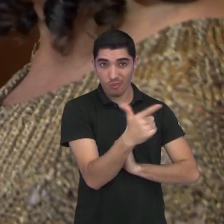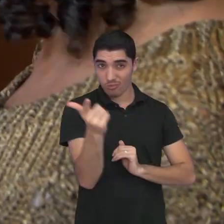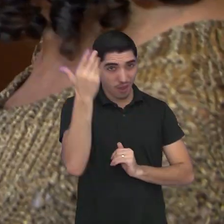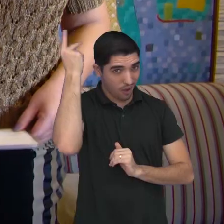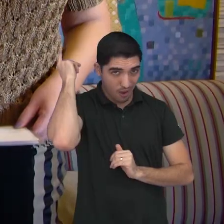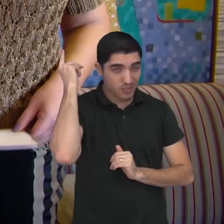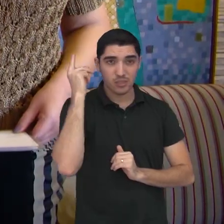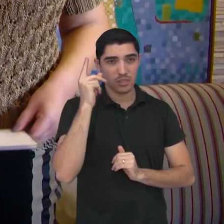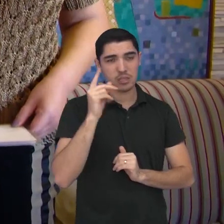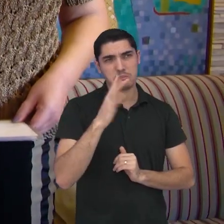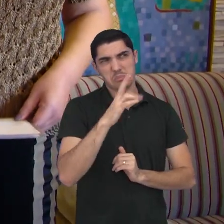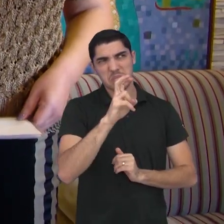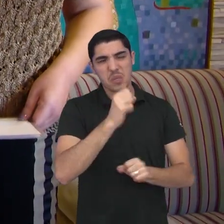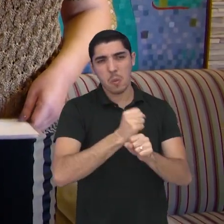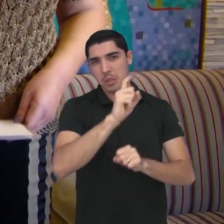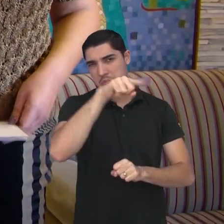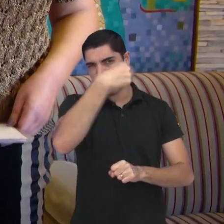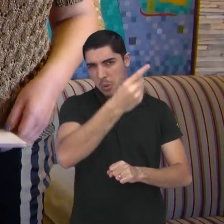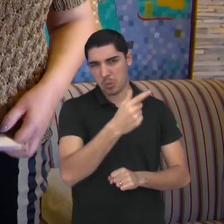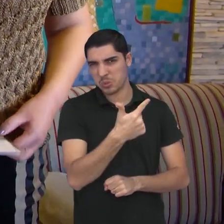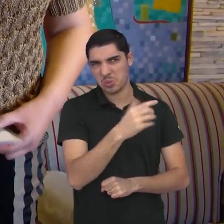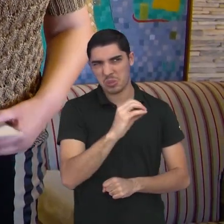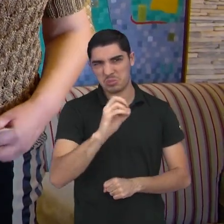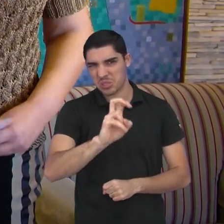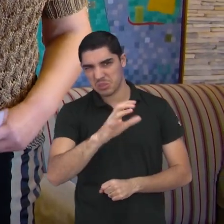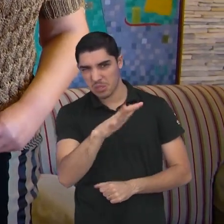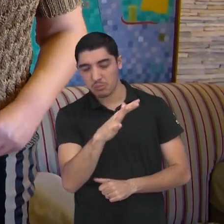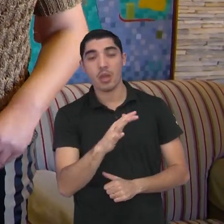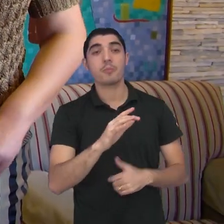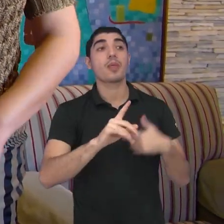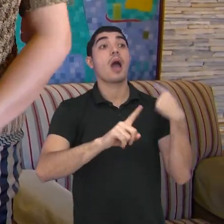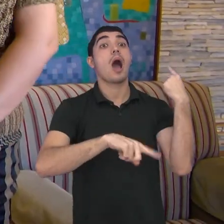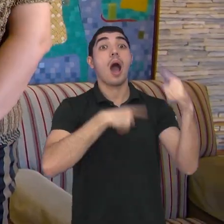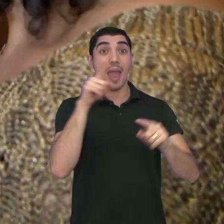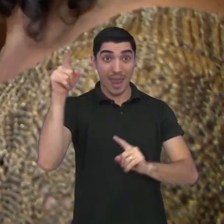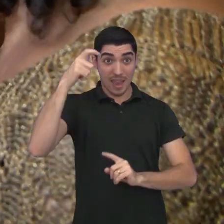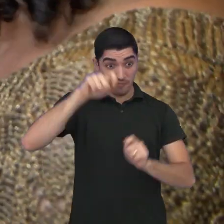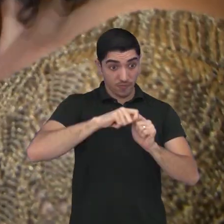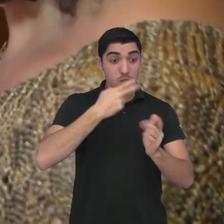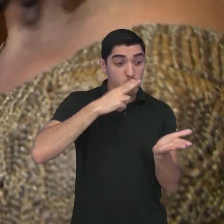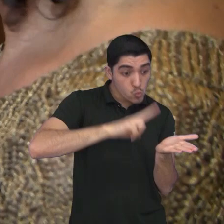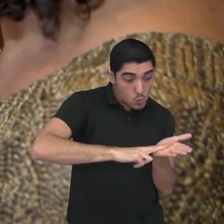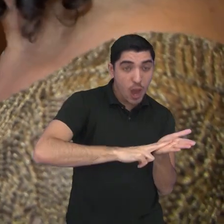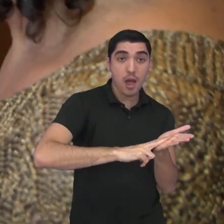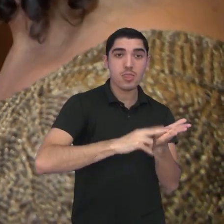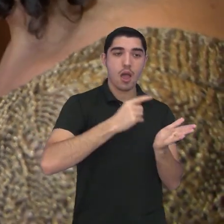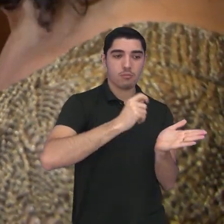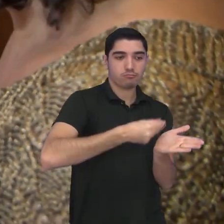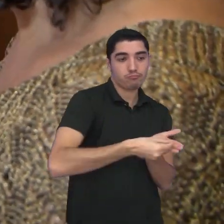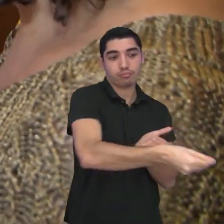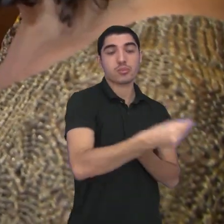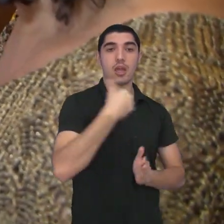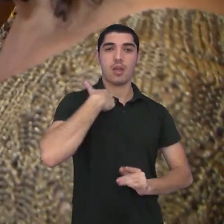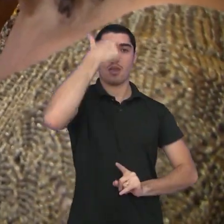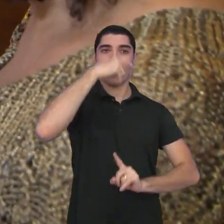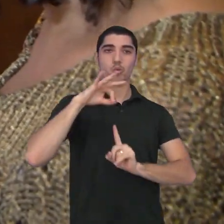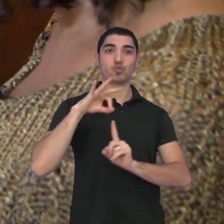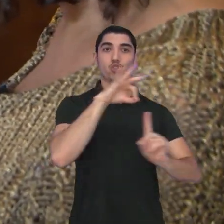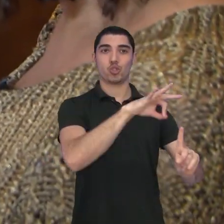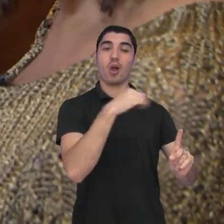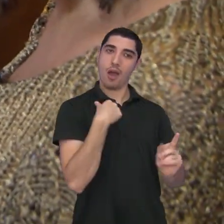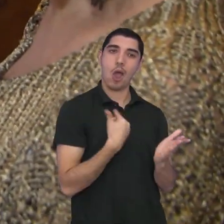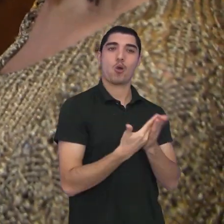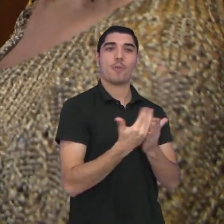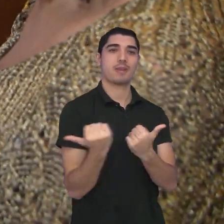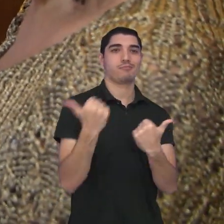ter bem mais depois, acho que uns 5 anos depois. Aí é só através de edital que a gente consegue dar aula nas fundações, em todas as fundações atualmente. E foi nisso.